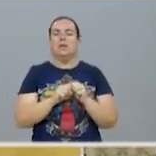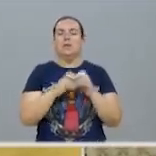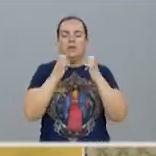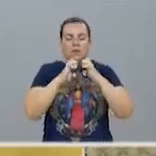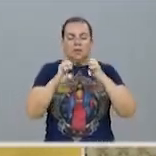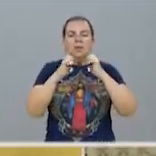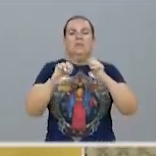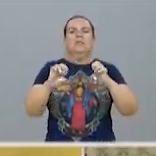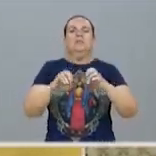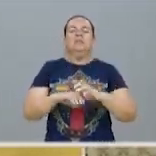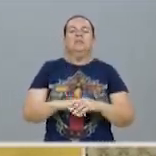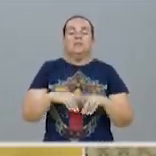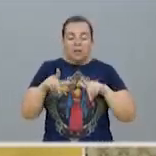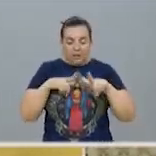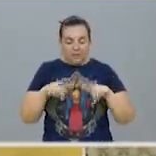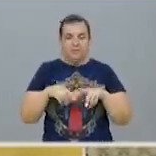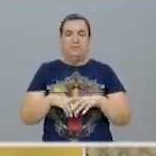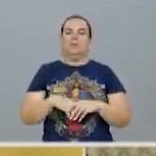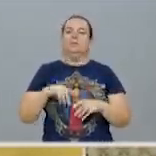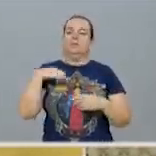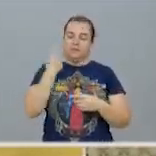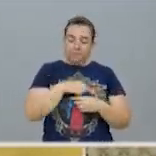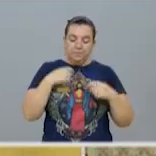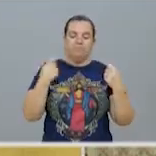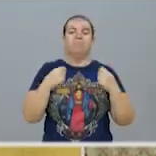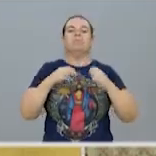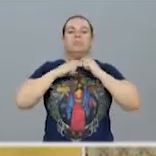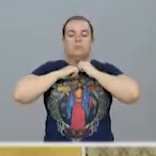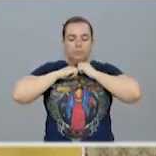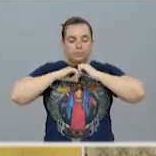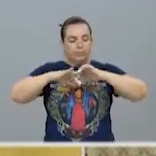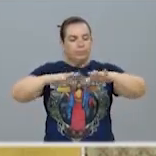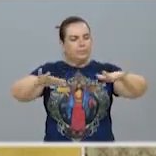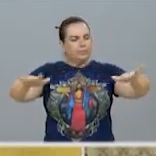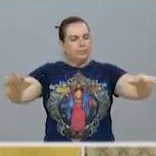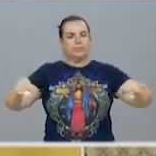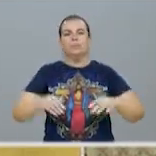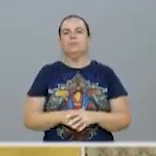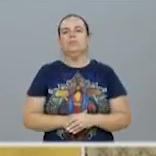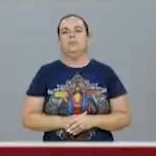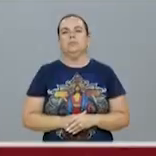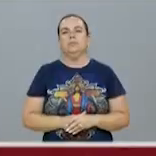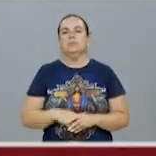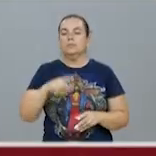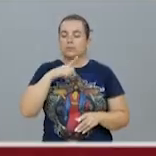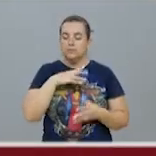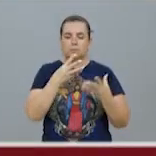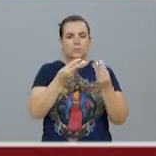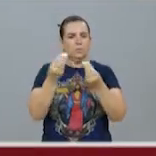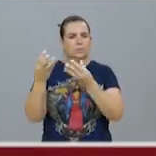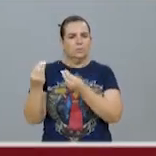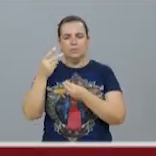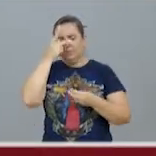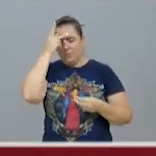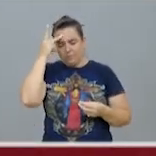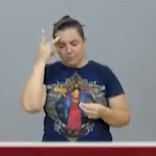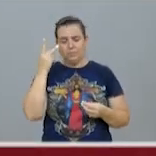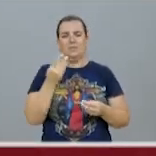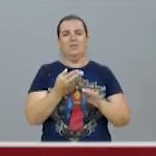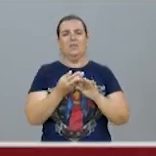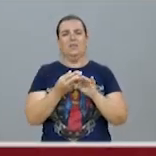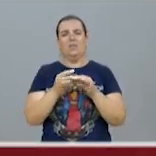no teu trabalho, nós temos que propagar. Há muitas pessoas que estão distantes,